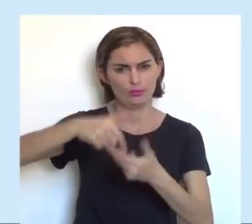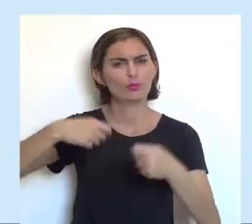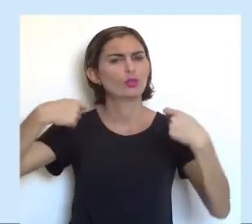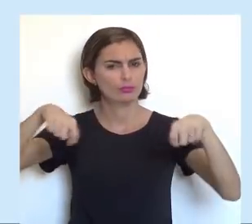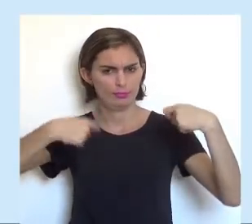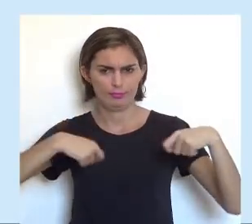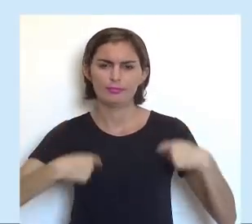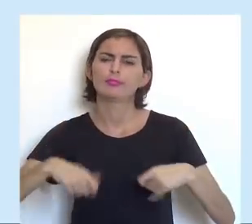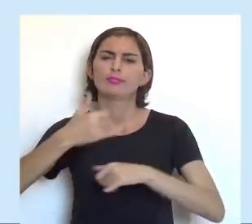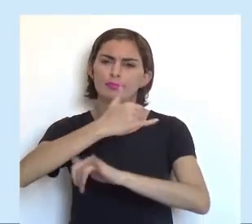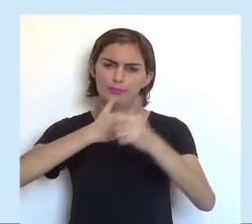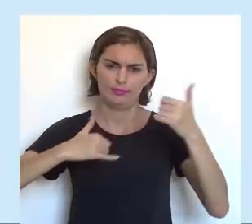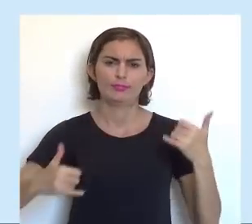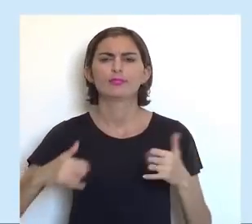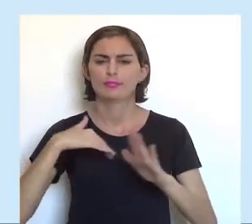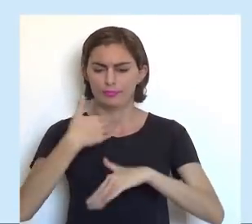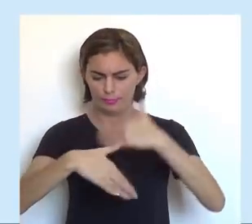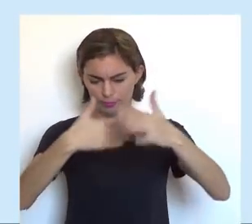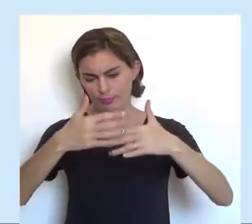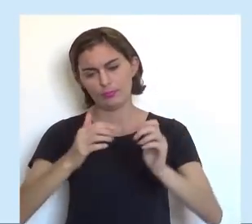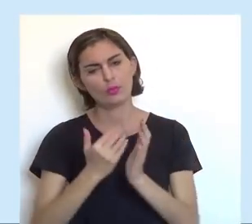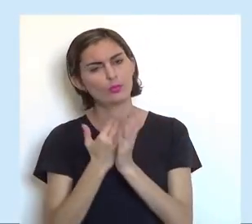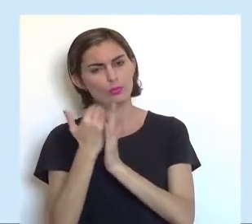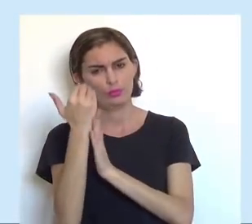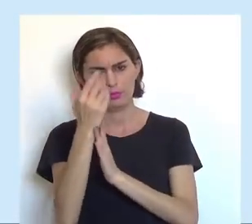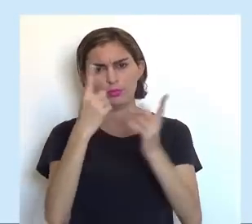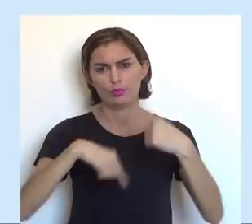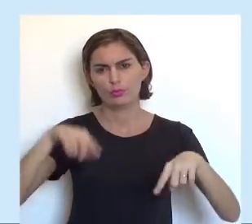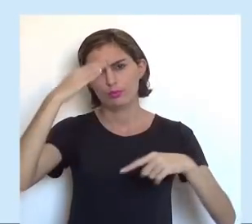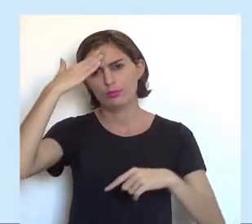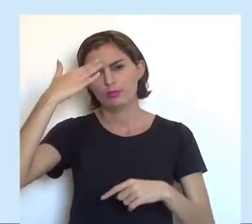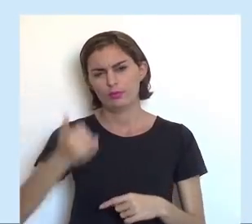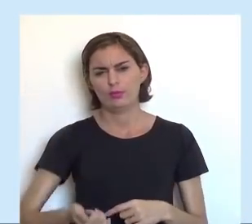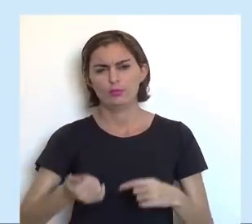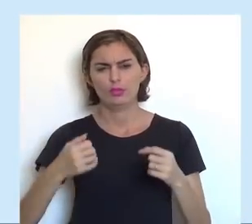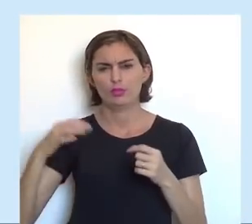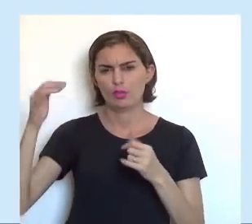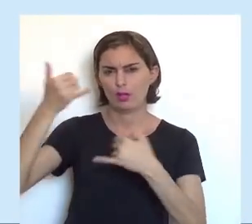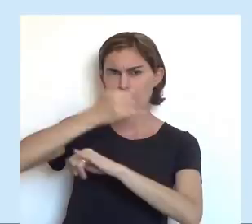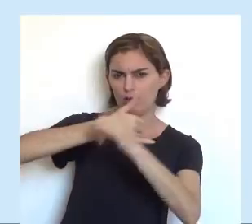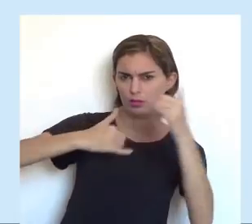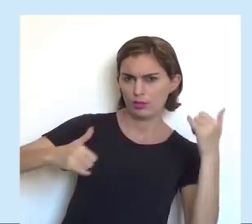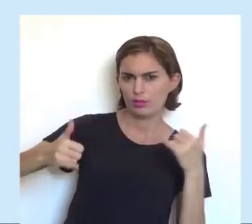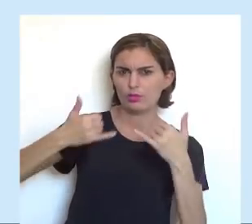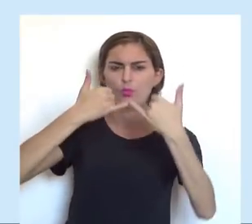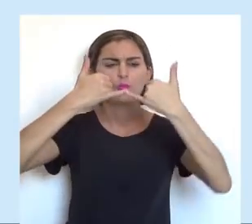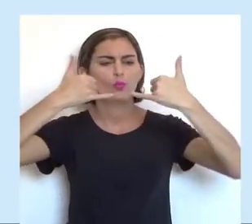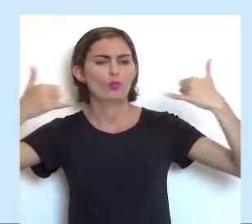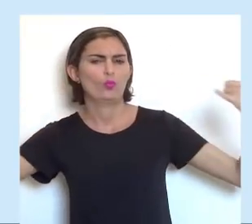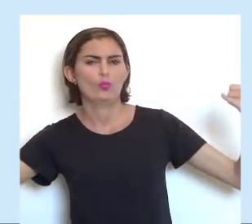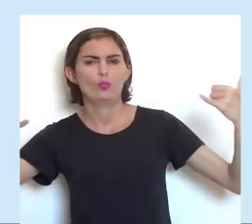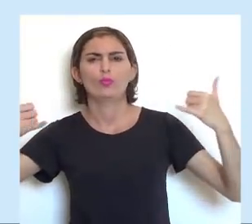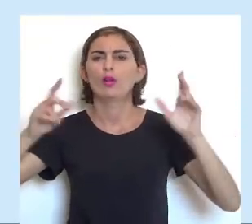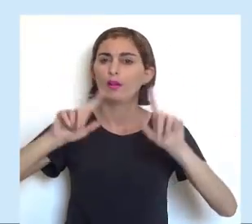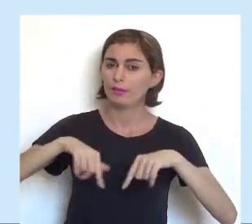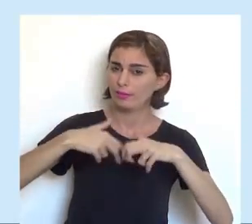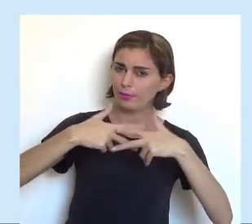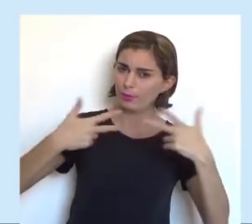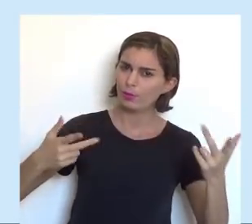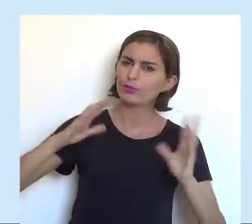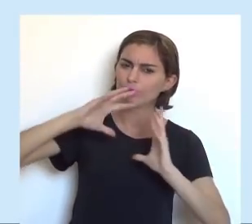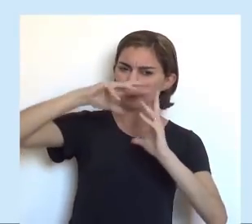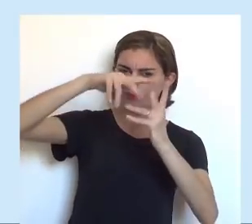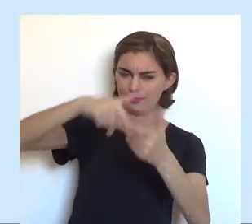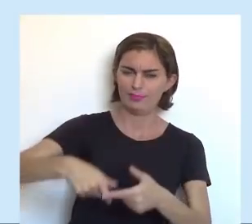mundo, a necessidade por energia cada vez cresce, nós sabemos que estamos recebendo logo carros elétricos. Isso já é algo a